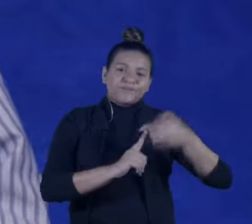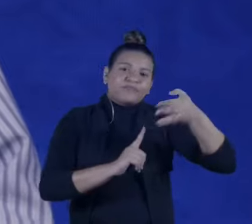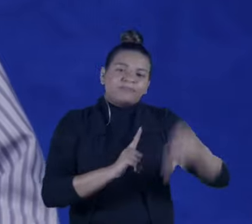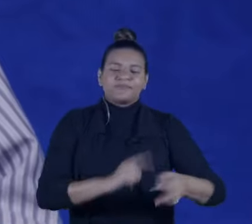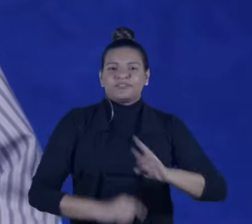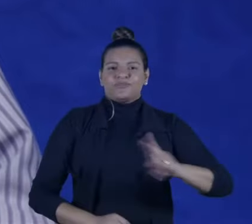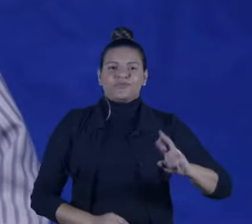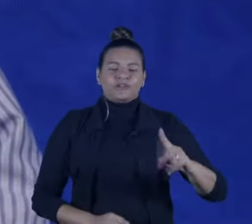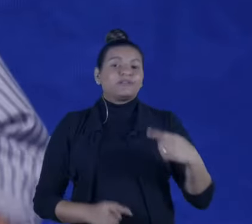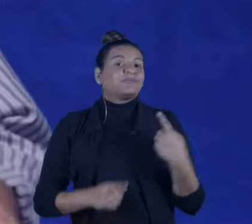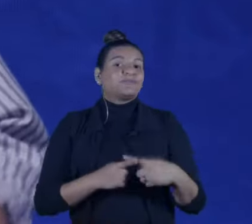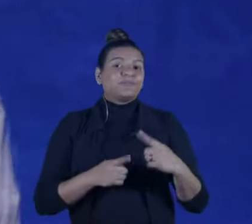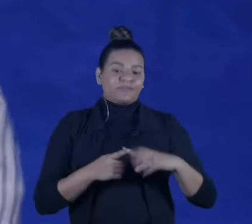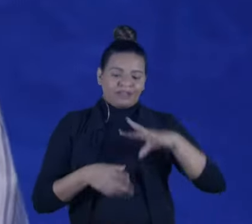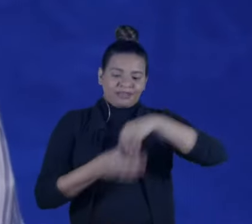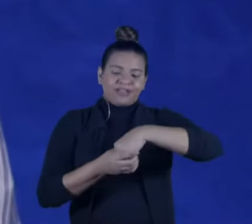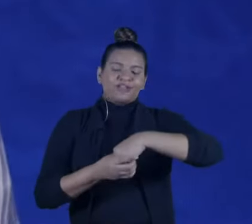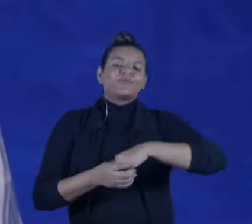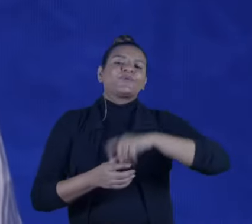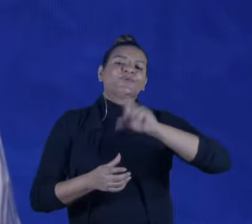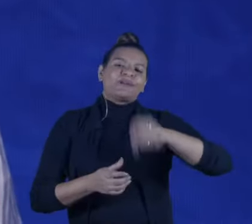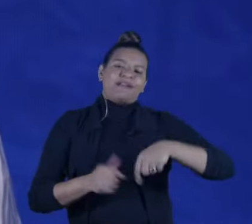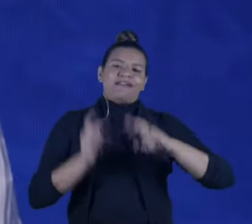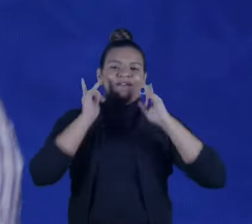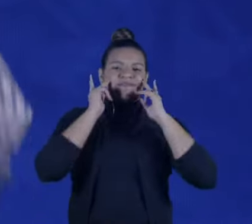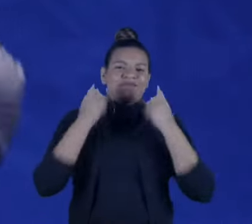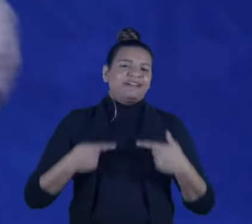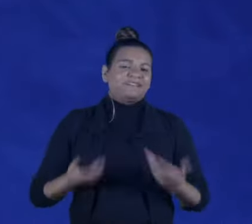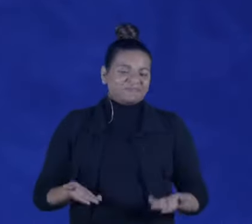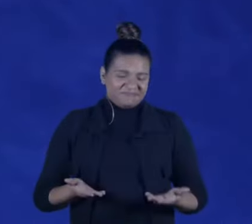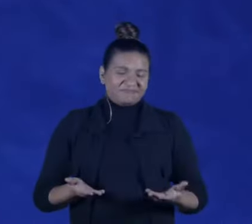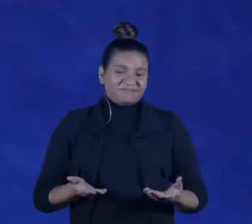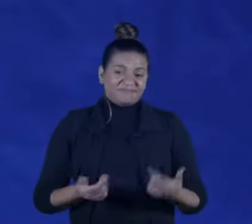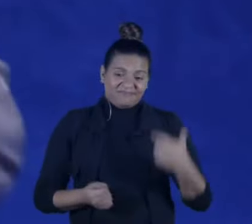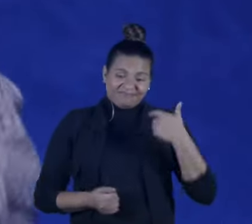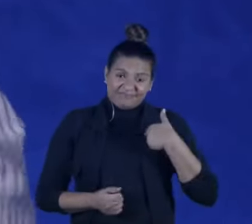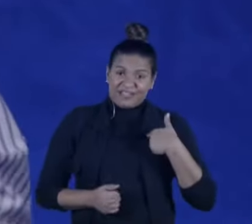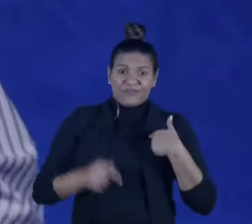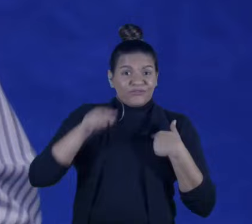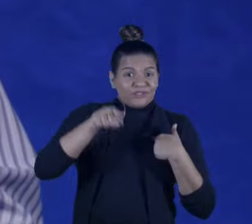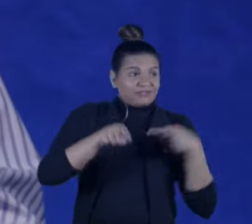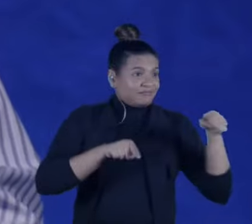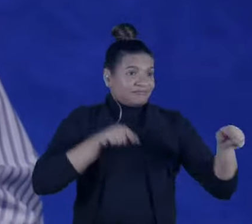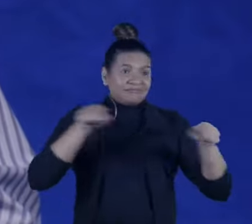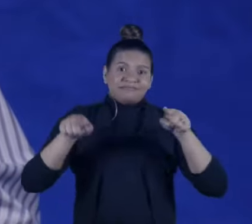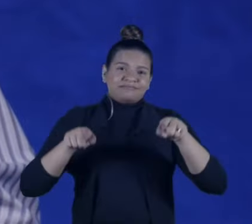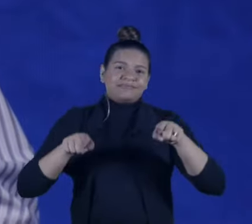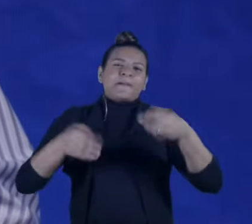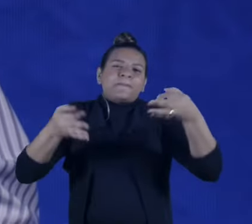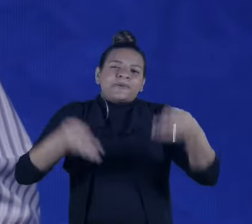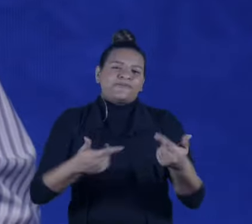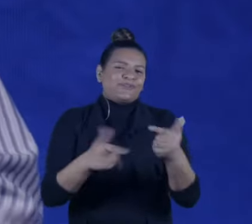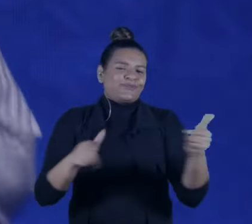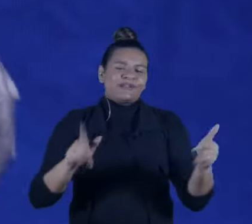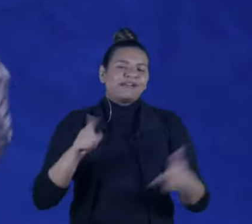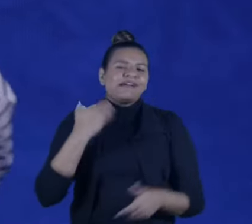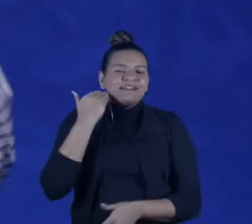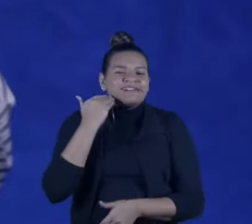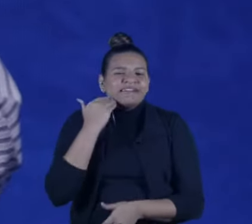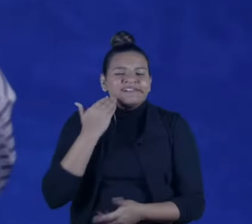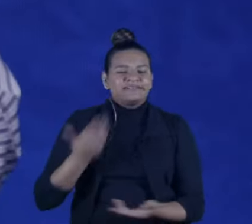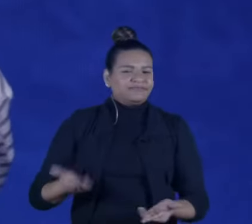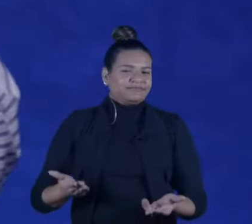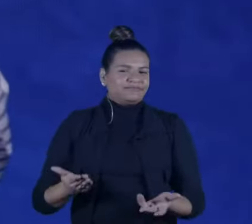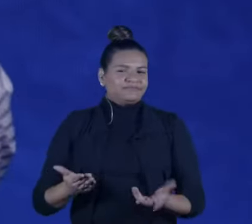somos perfeitos. A igreja é o lugar onde eu e você somos aperfeiçoados. como